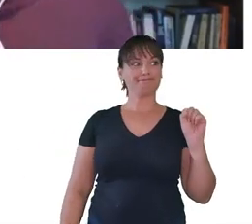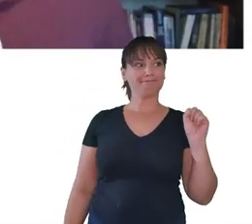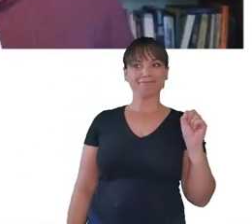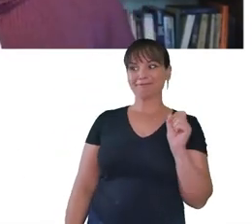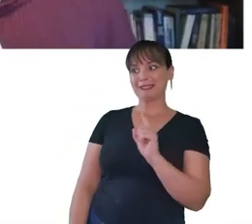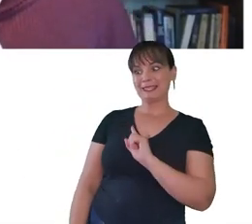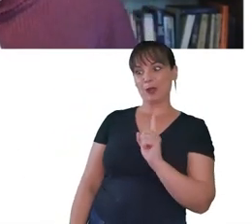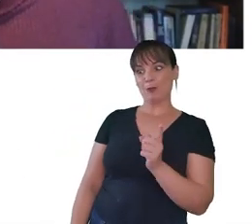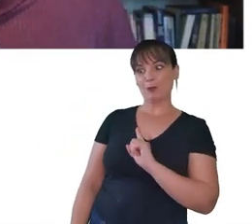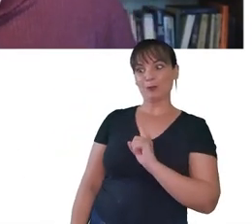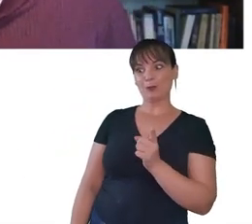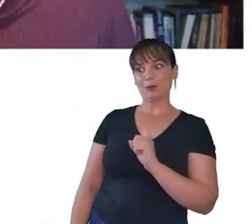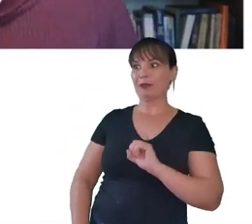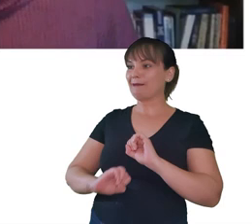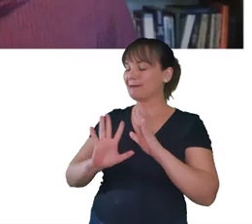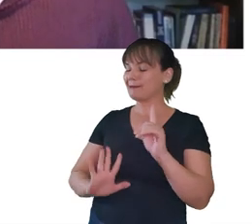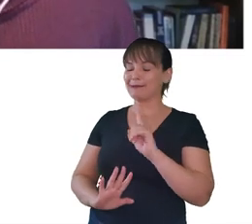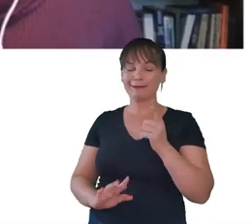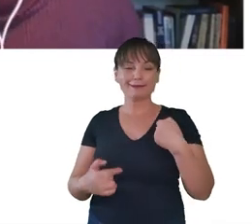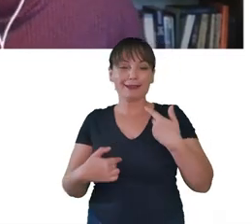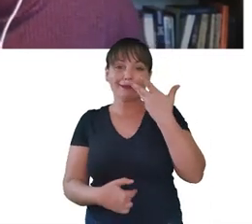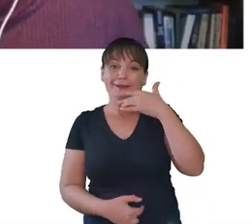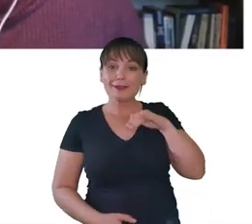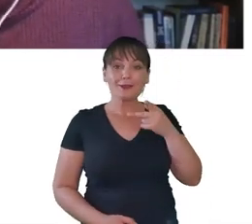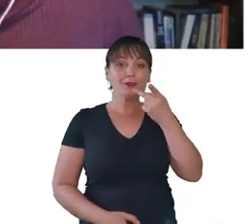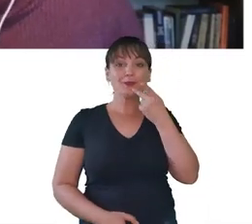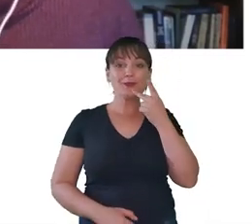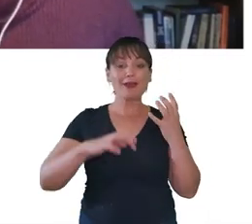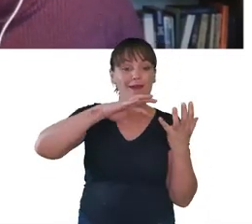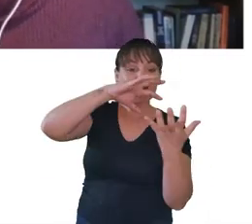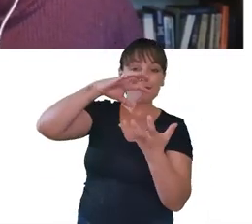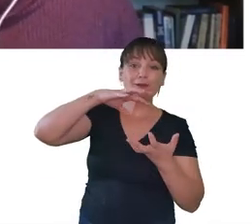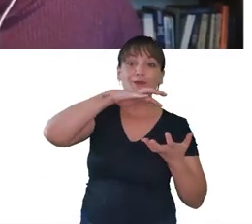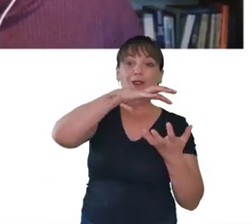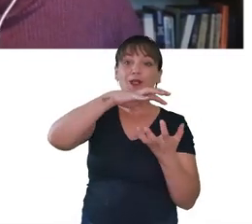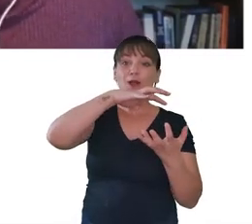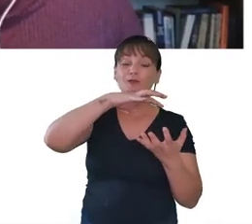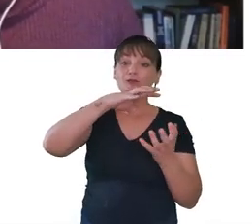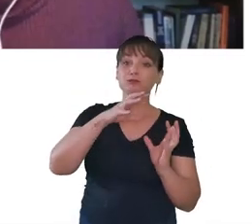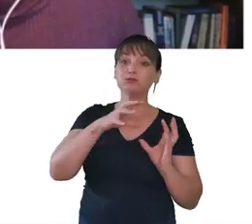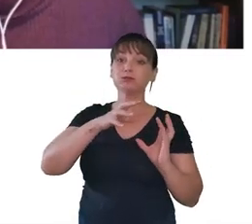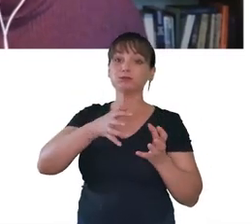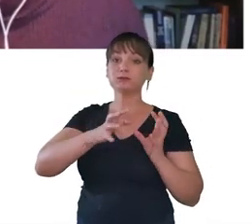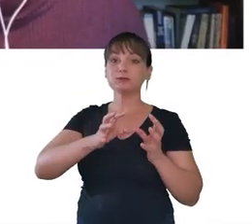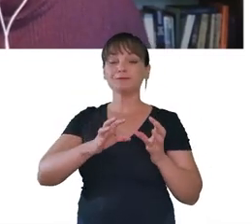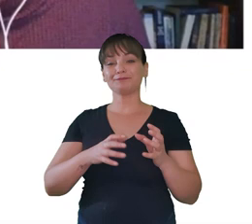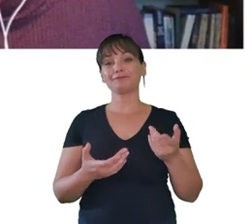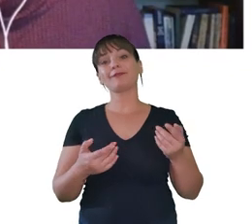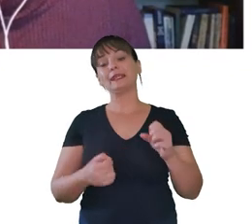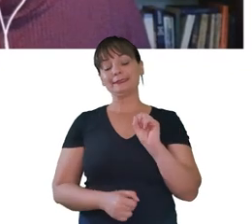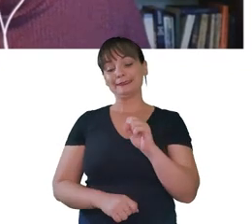A gente tem que saber disso desde criança. É, mesmo porque desde muito antes da gente se conhecer enquanto